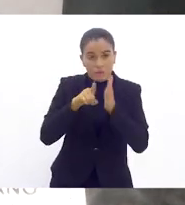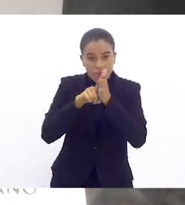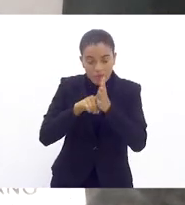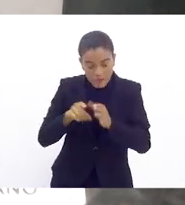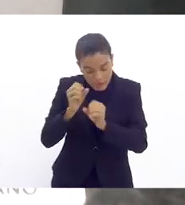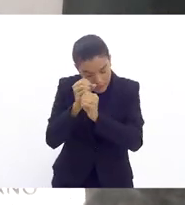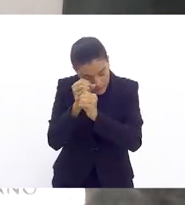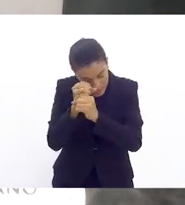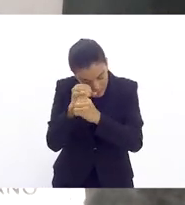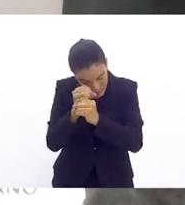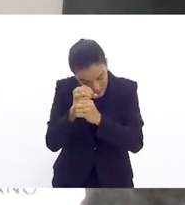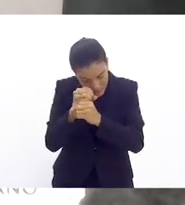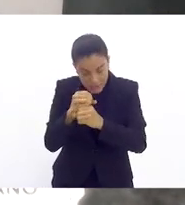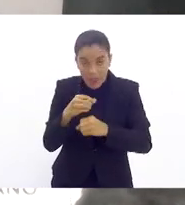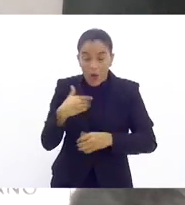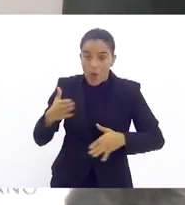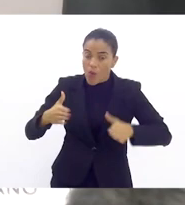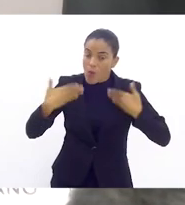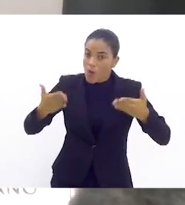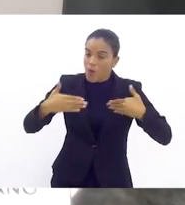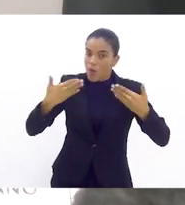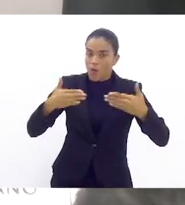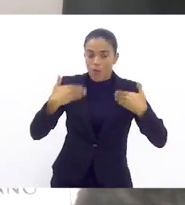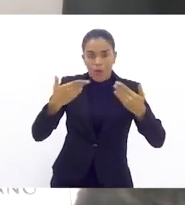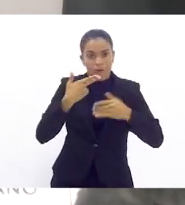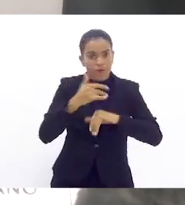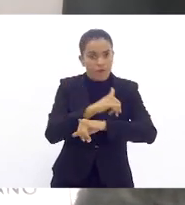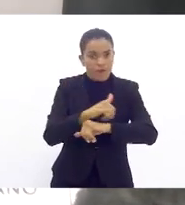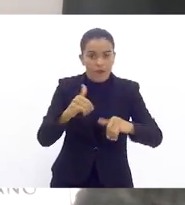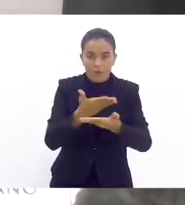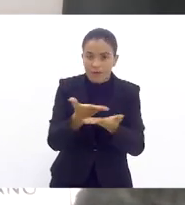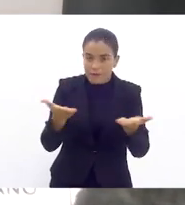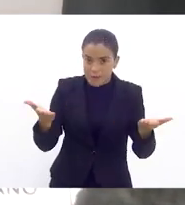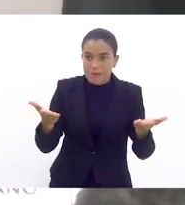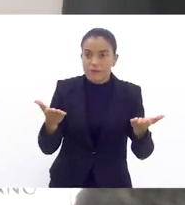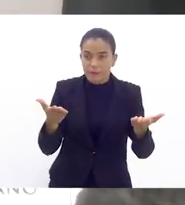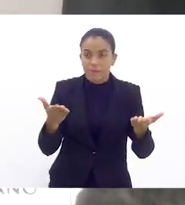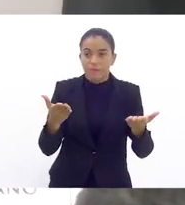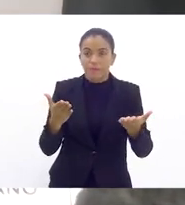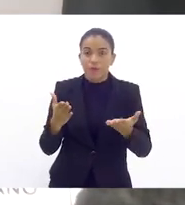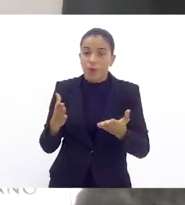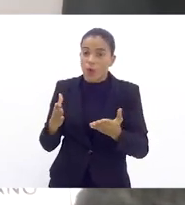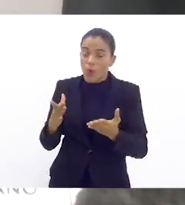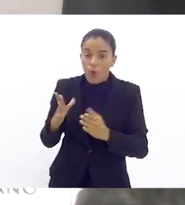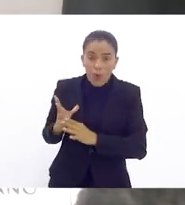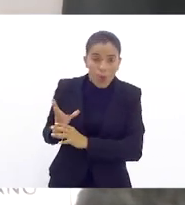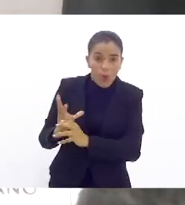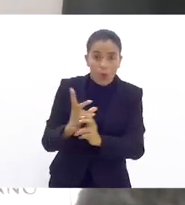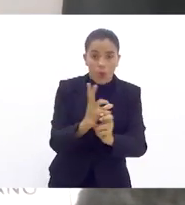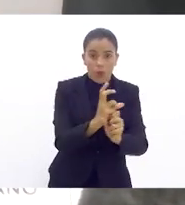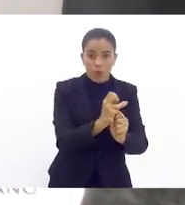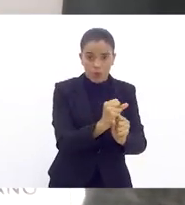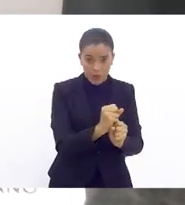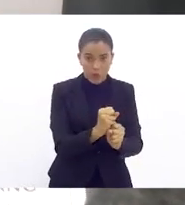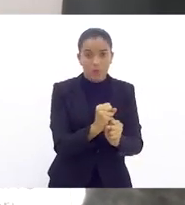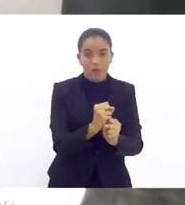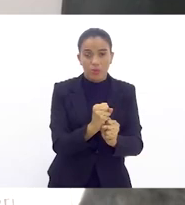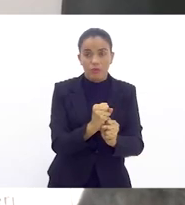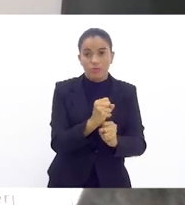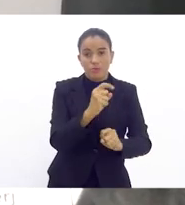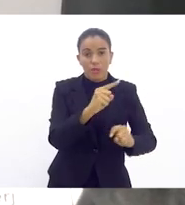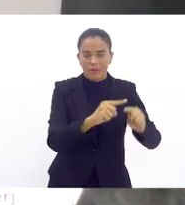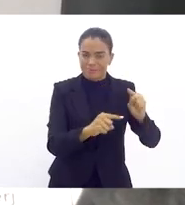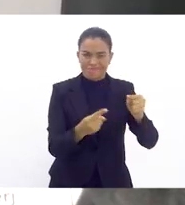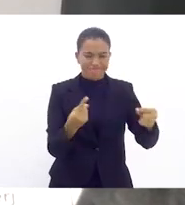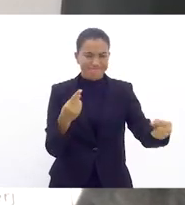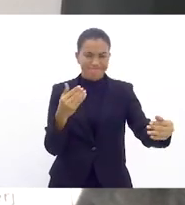e, para nossa surpresa, eu vou falar para vocês, o número de amostras, né, que não